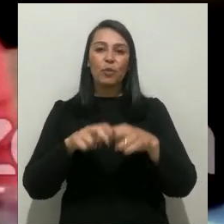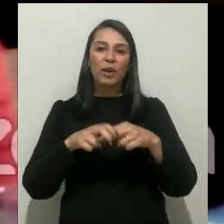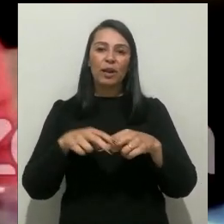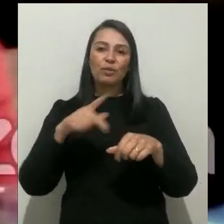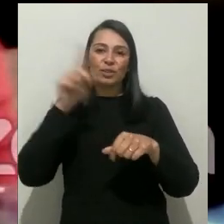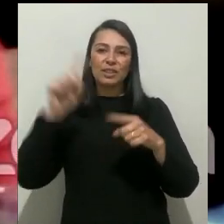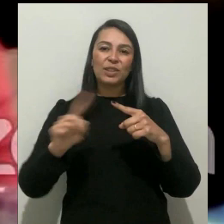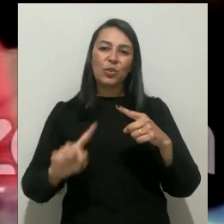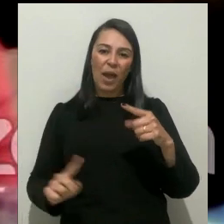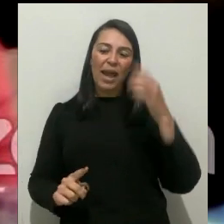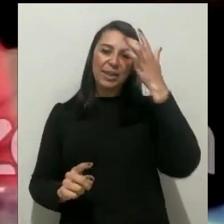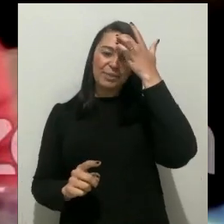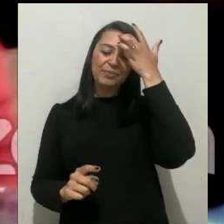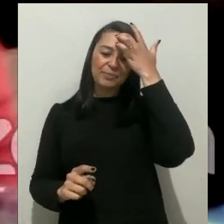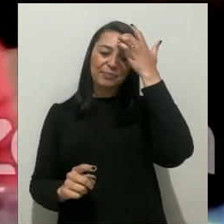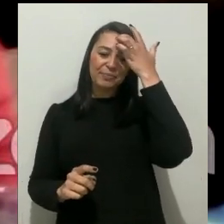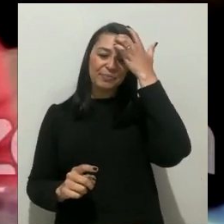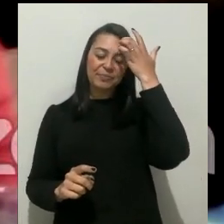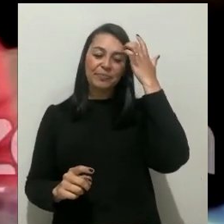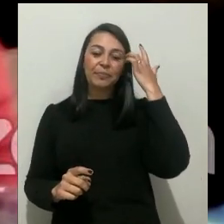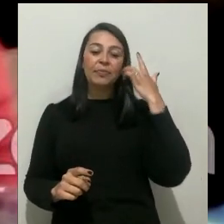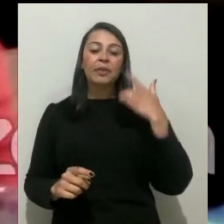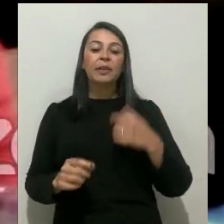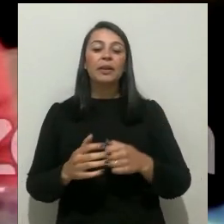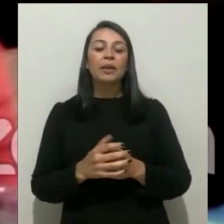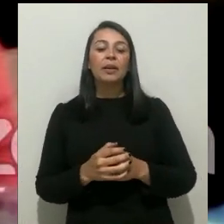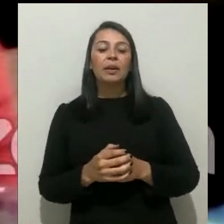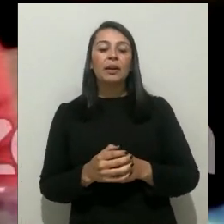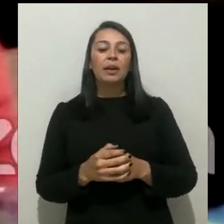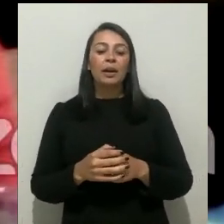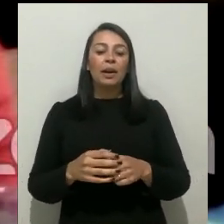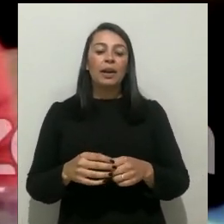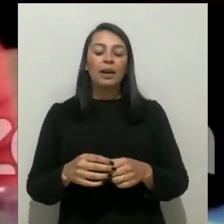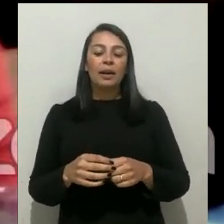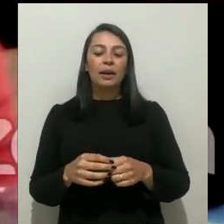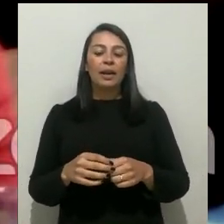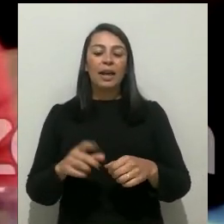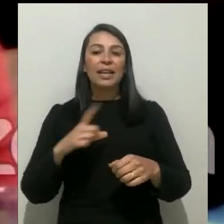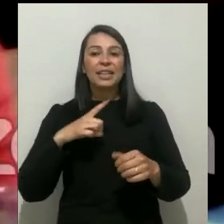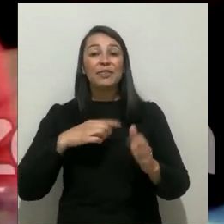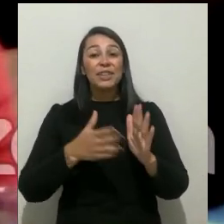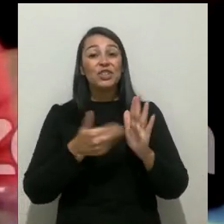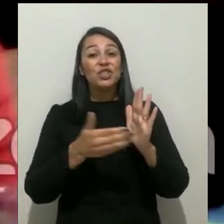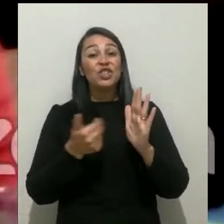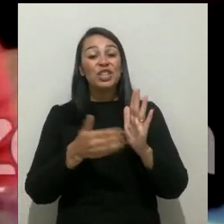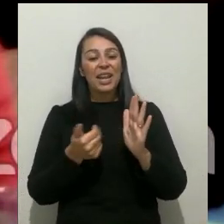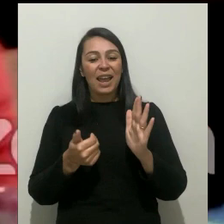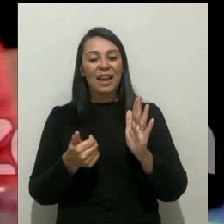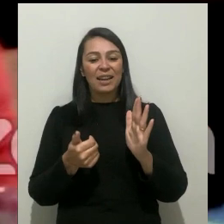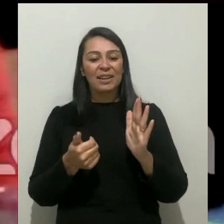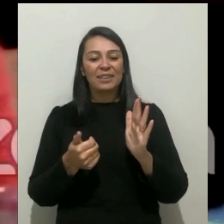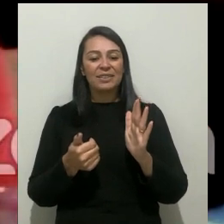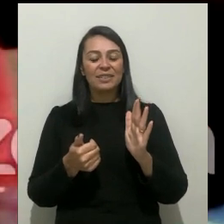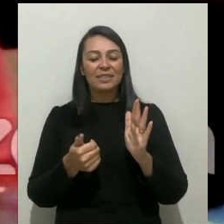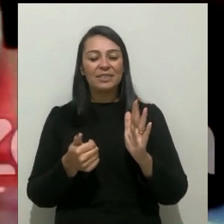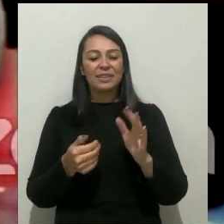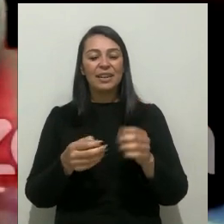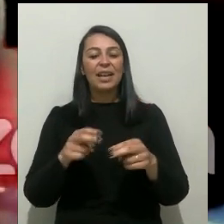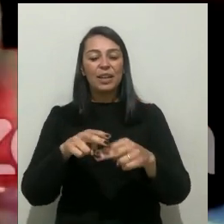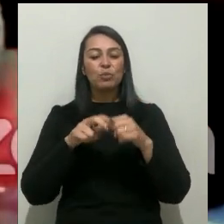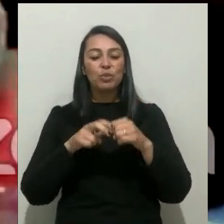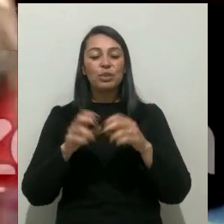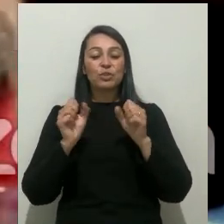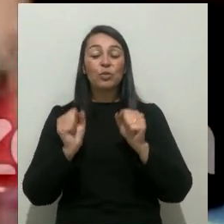foto espetacular, veiculou muito, porque aquele raio ali, mesmo que existe a tudo, né? E é justamente